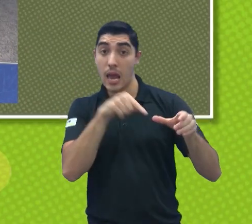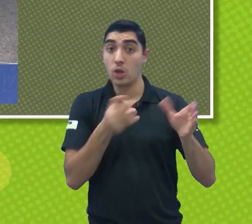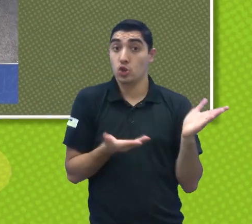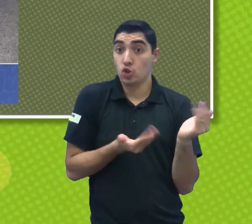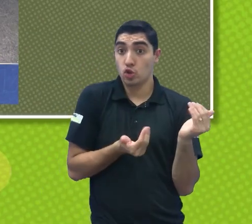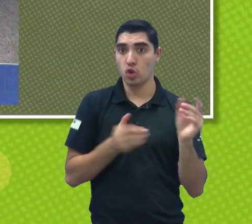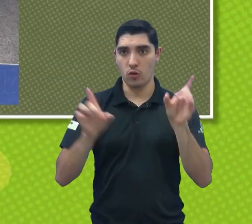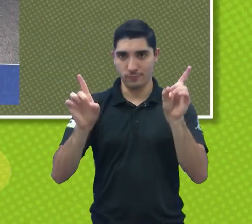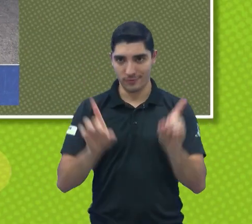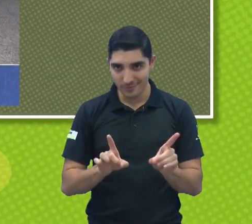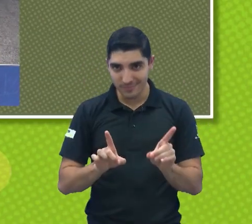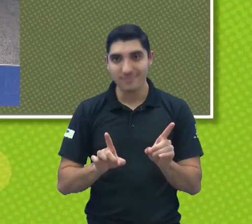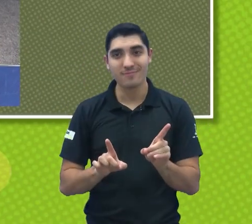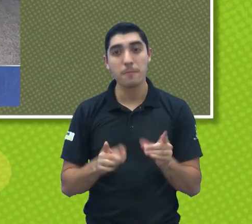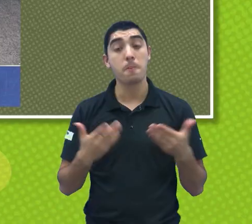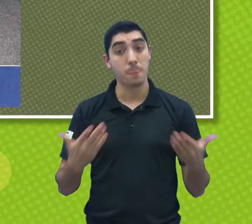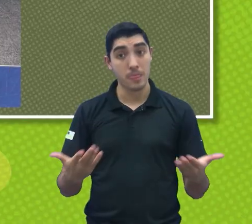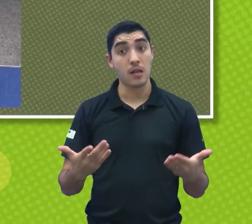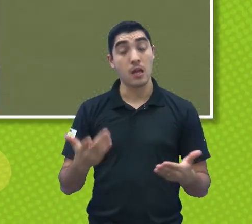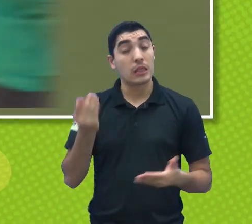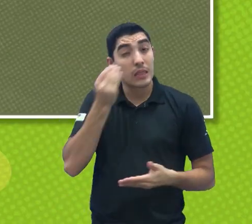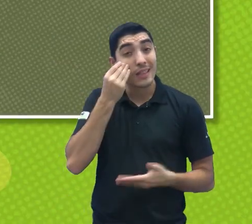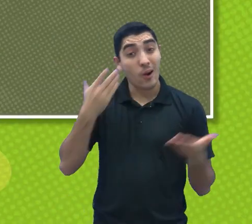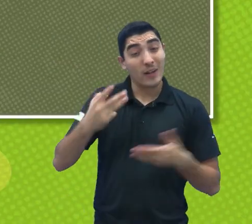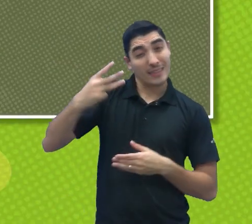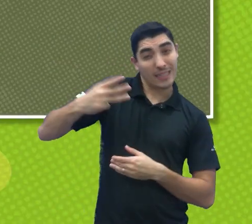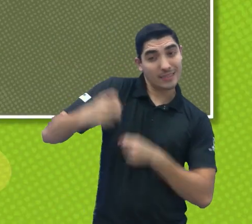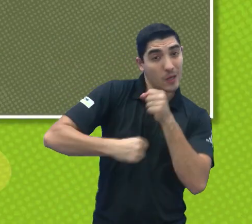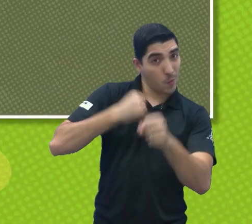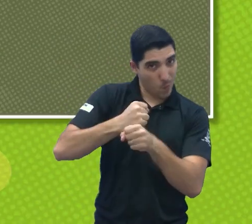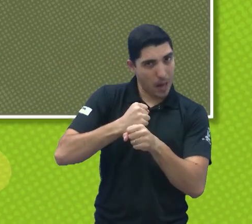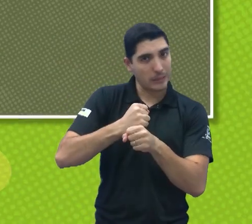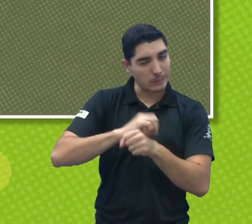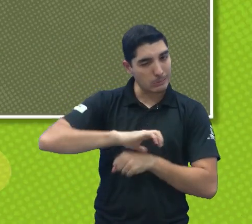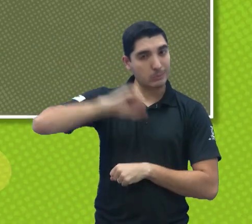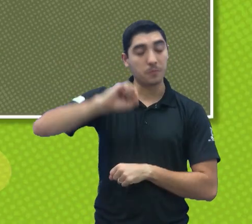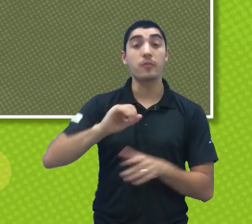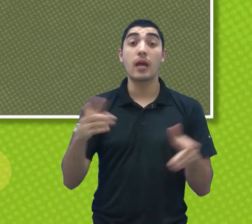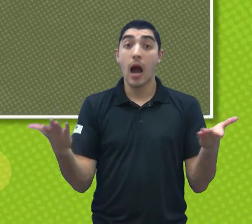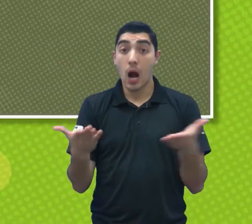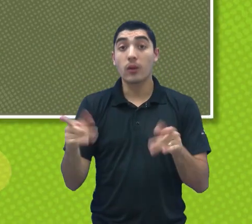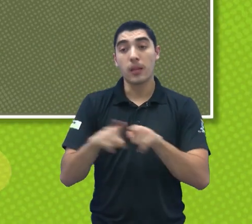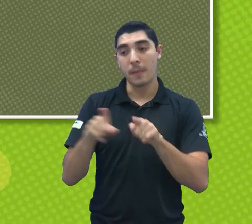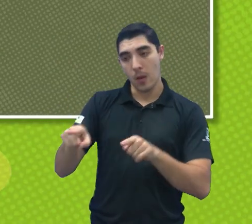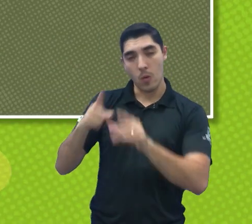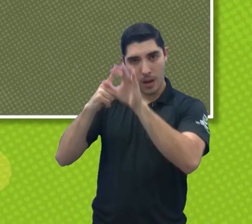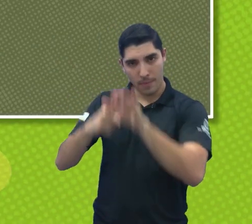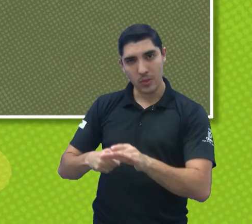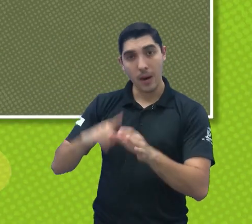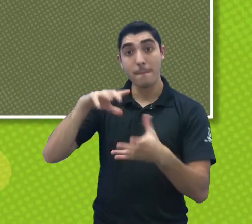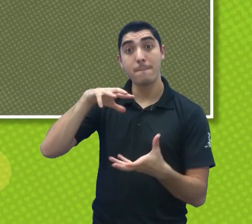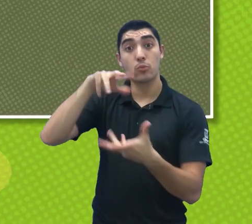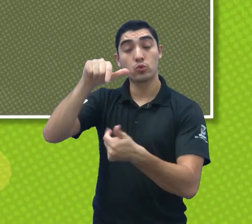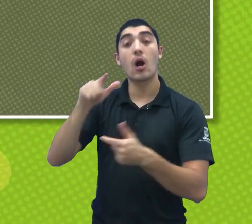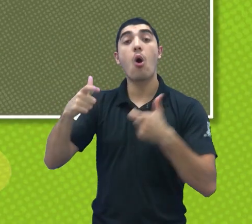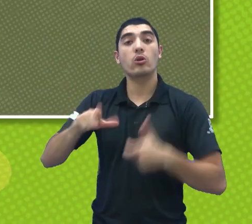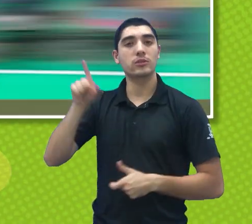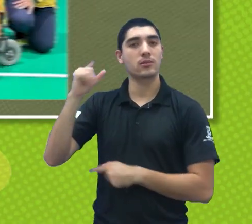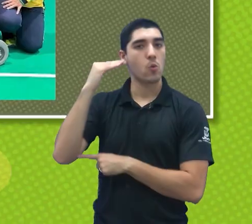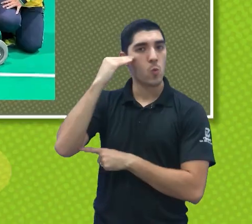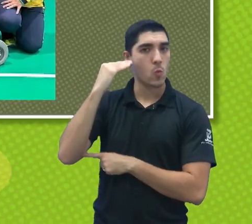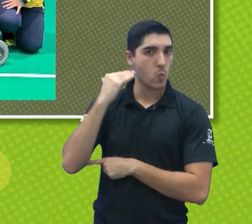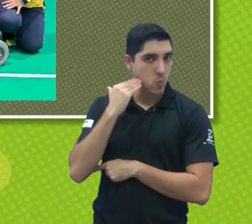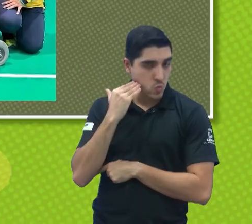do tricampeonato. E pensando em seleção, a gente também está se preparando para o Campeonato Mundial que acontece na Coreia do Sul, né, no